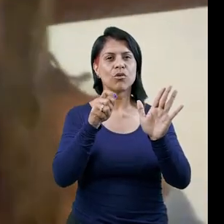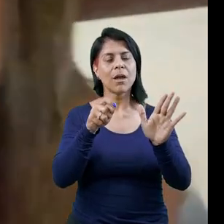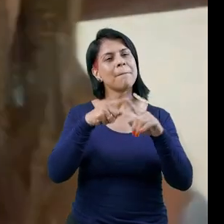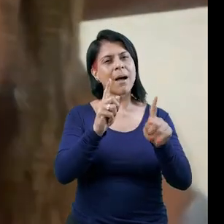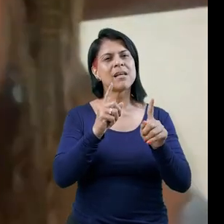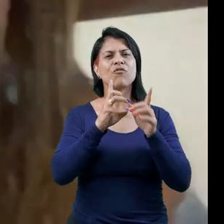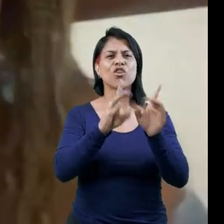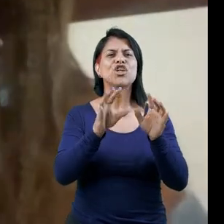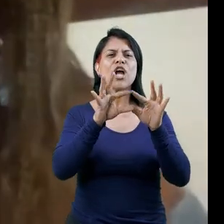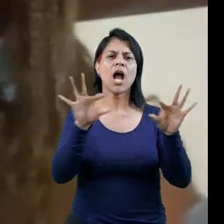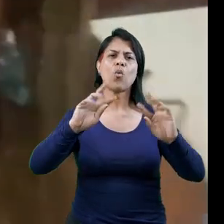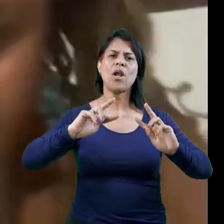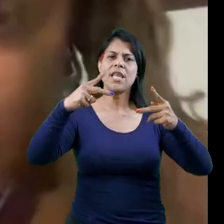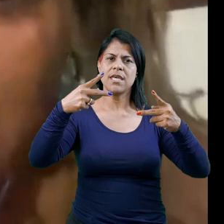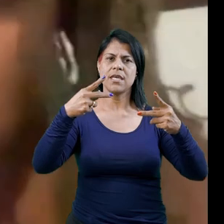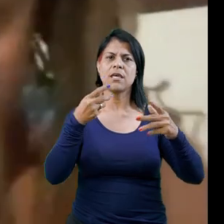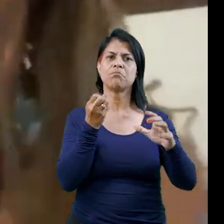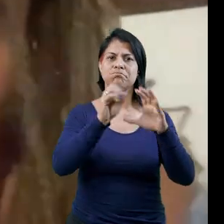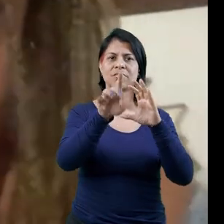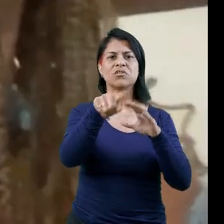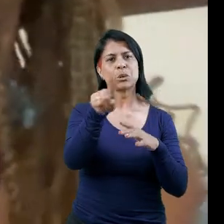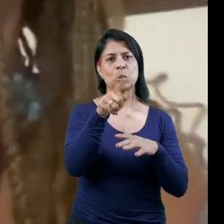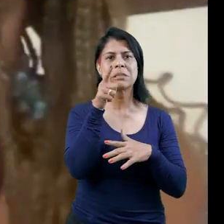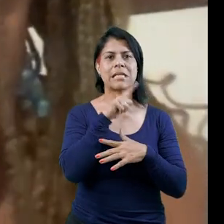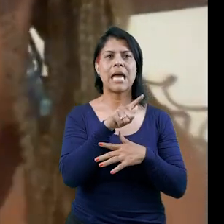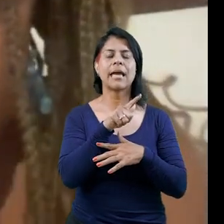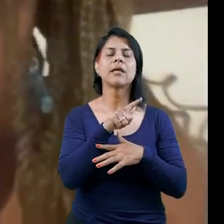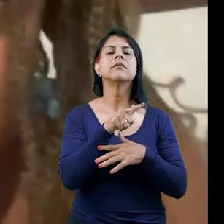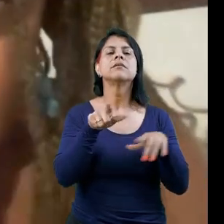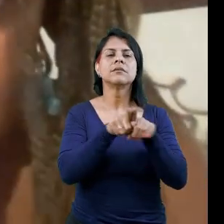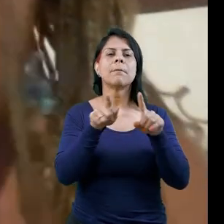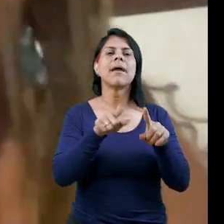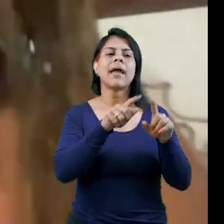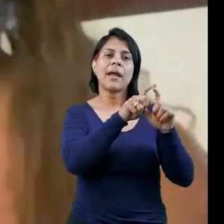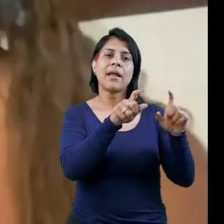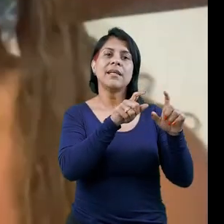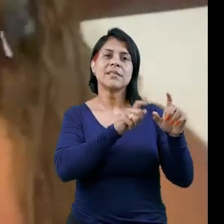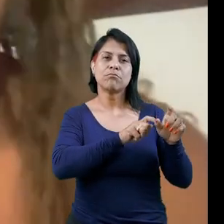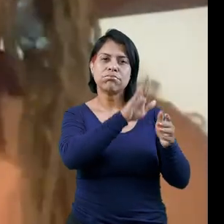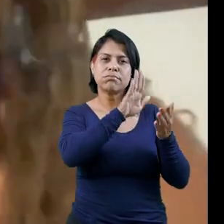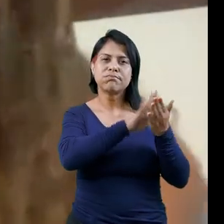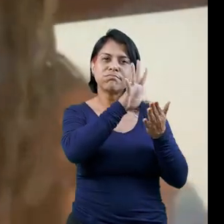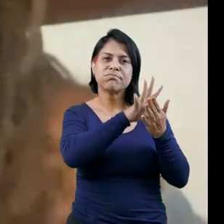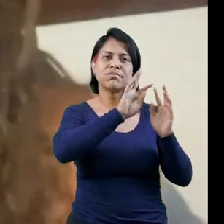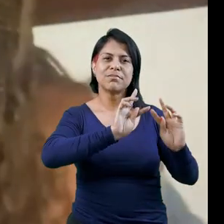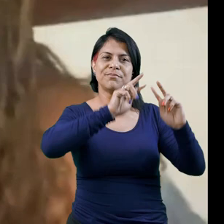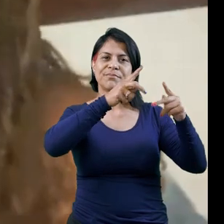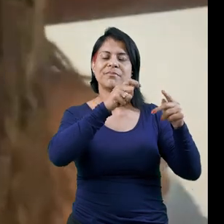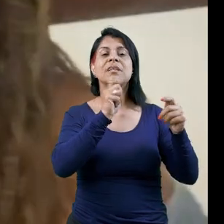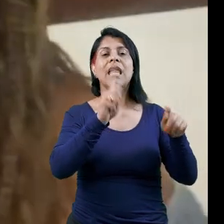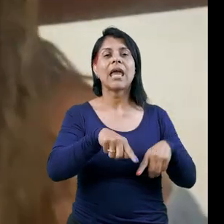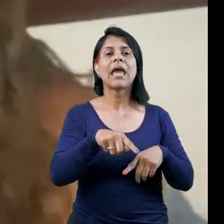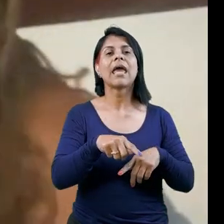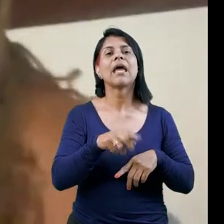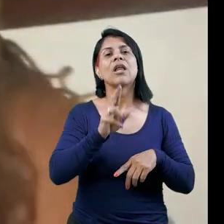eu vou deixar aqui como link, eu vou mandar já a lista aqui no chat desses links, que é uma entrevista do